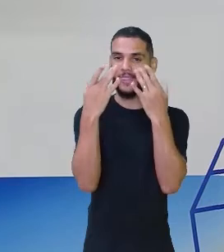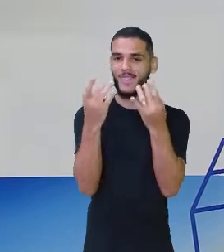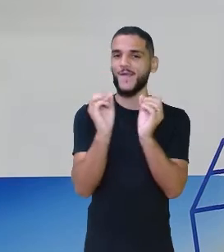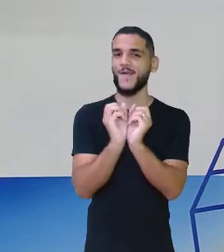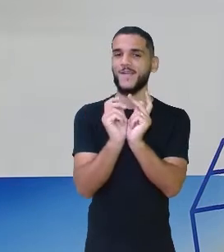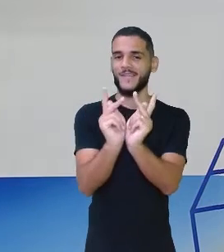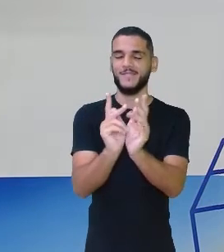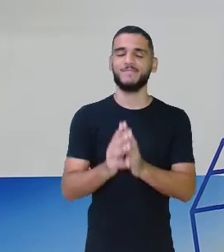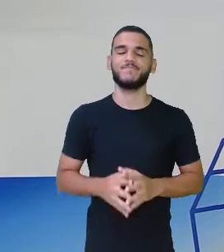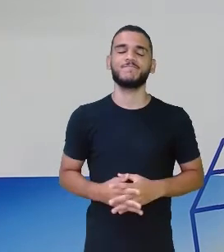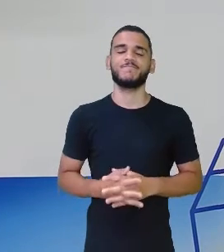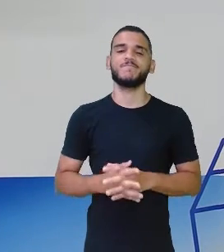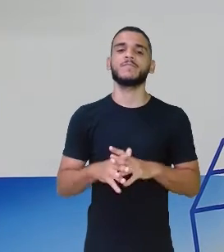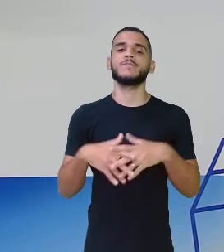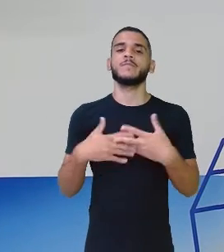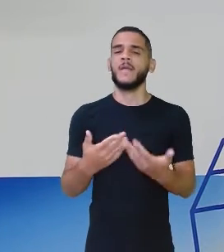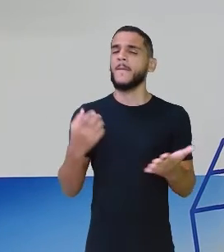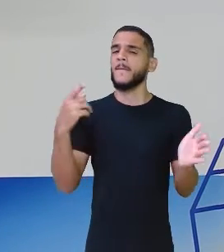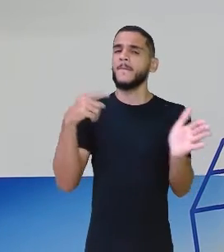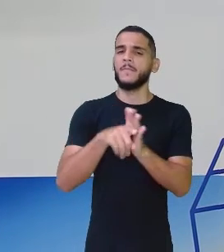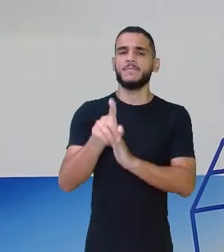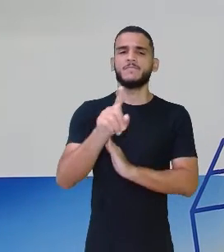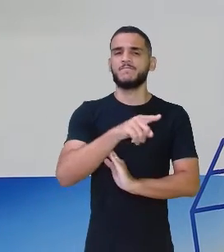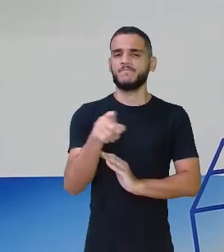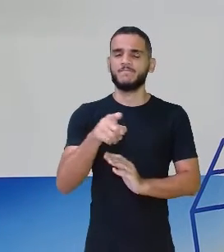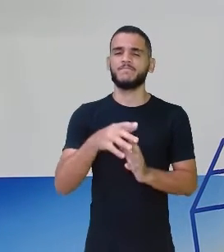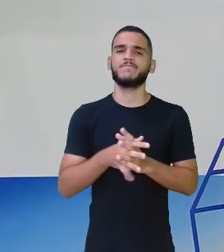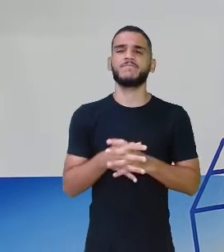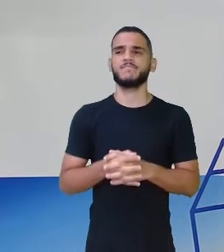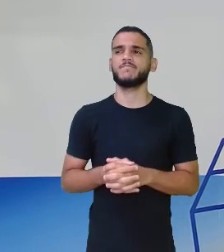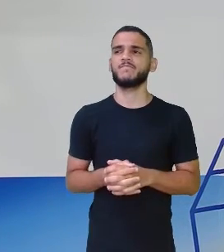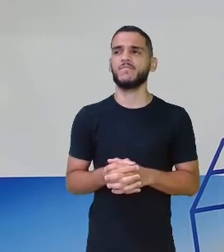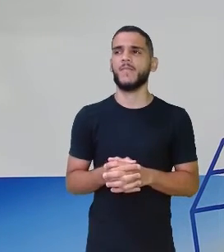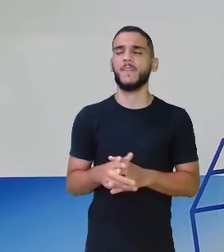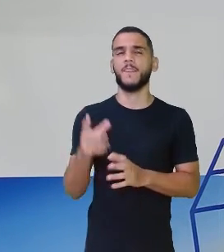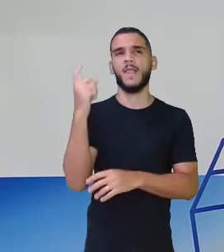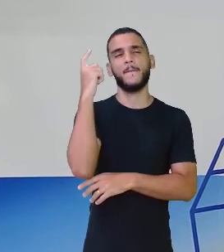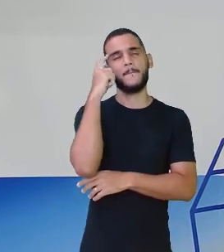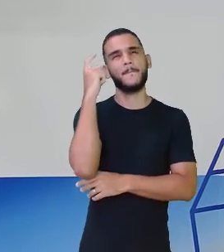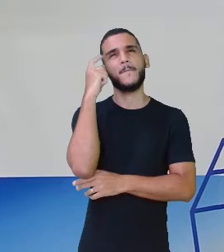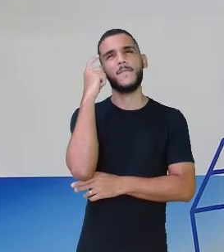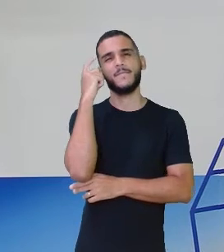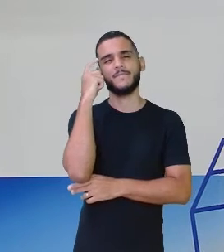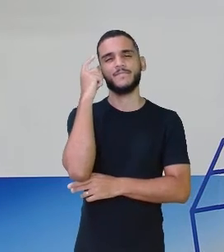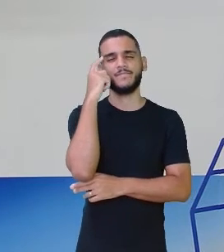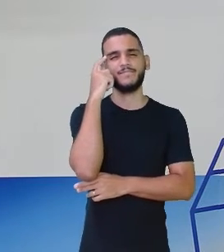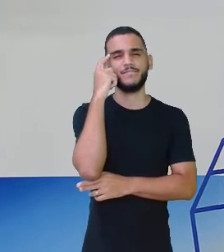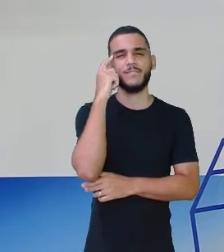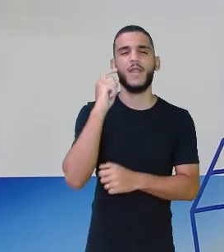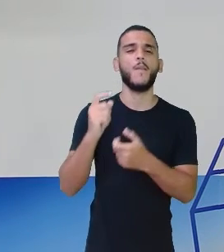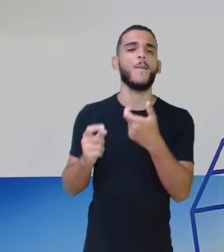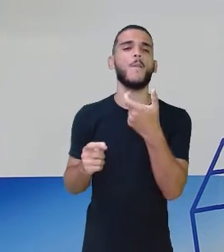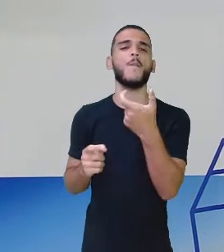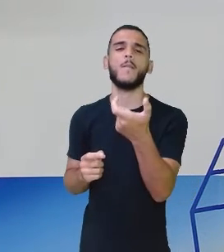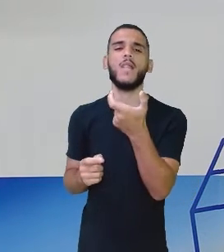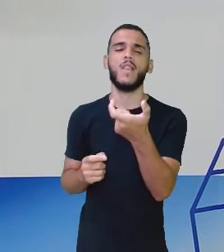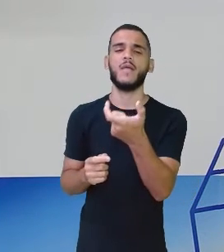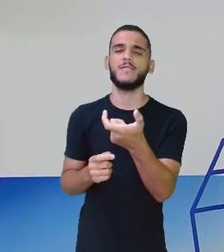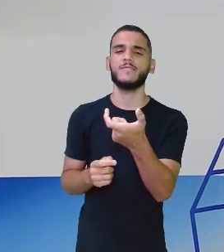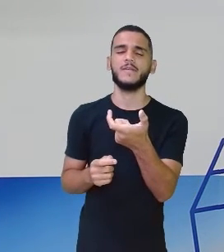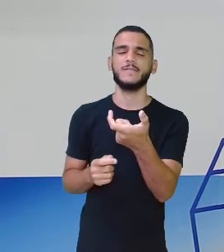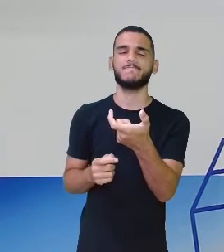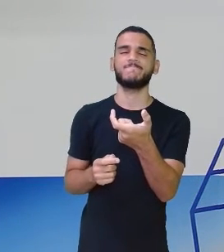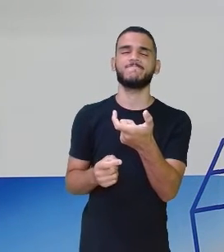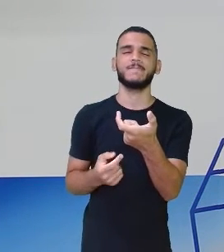já vou te fazendo uma pergunta. Pensa aí numa palavra e conta pra mim se você achou